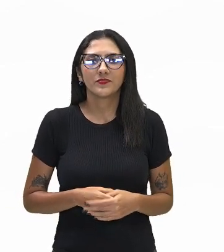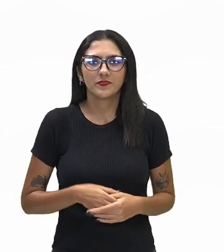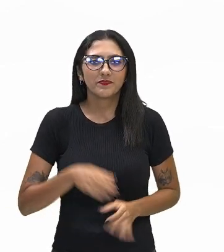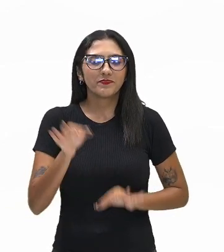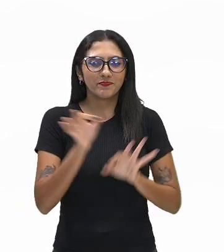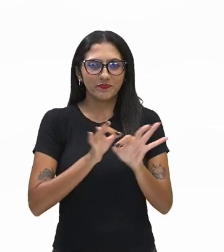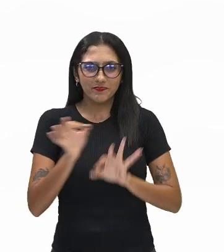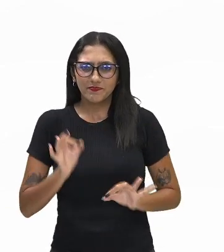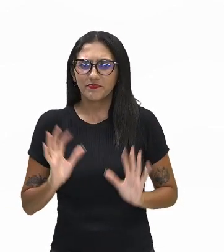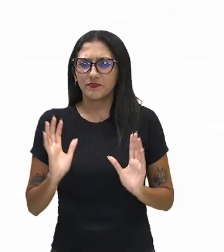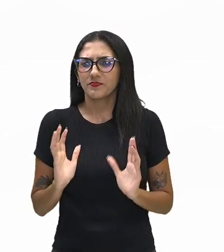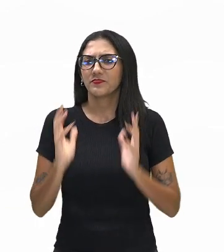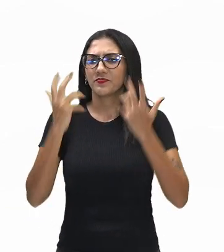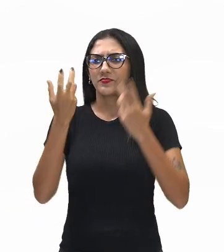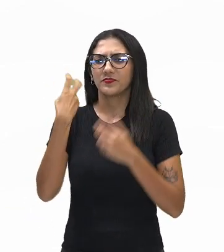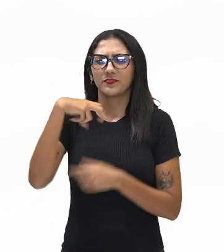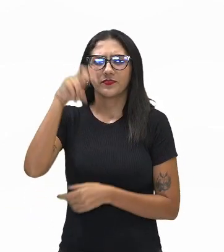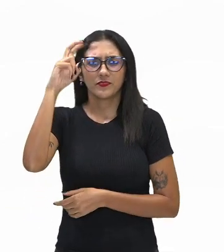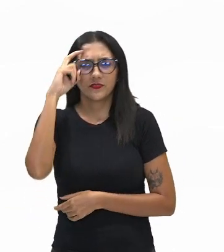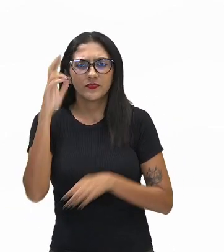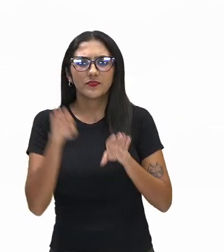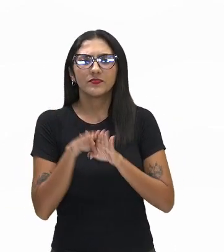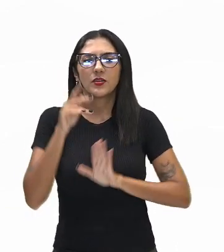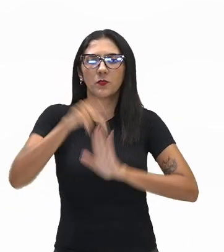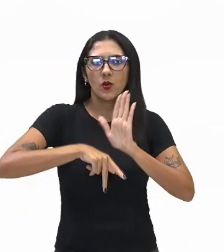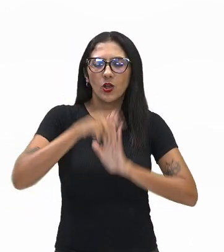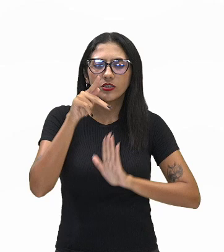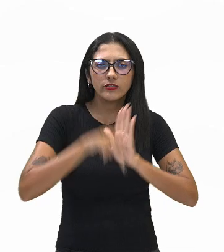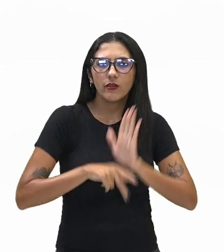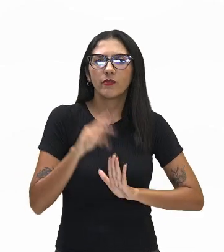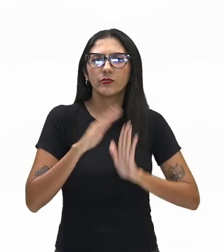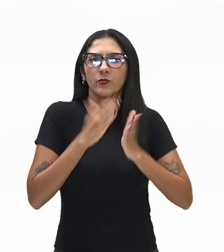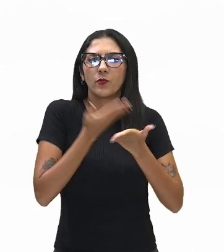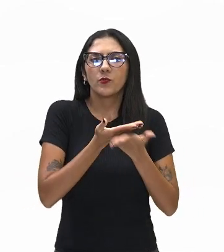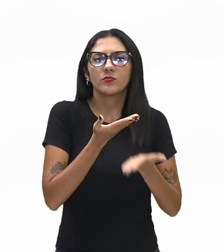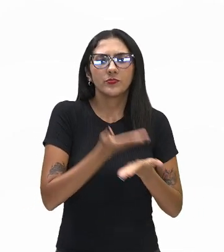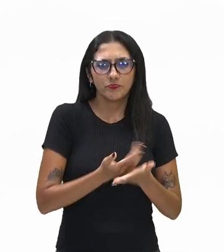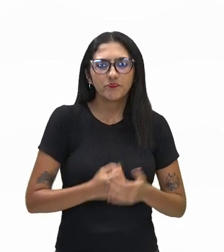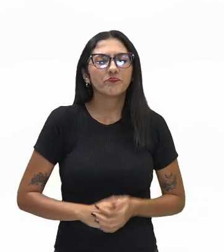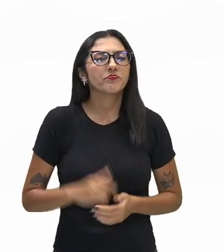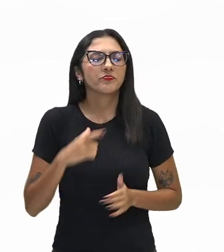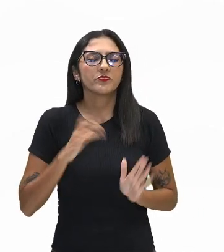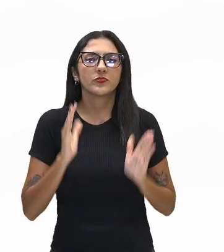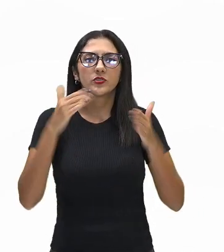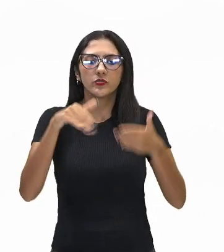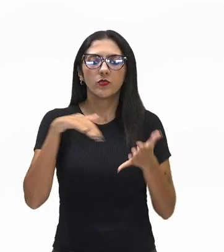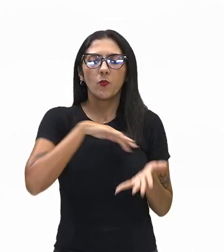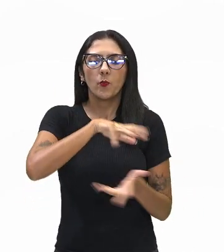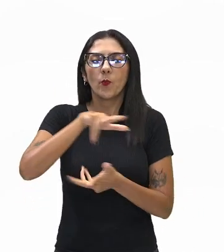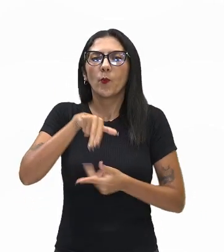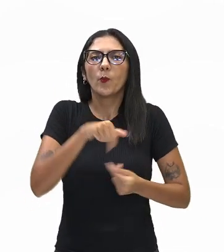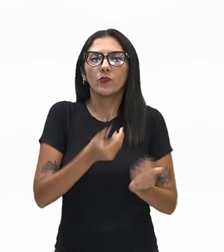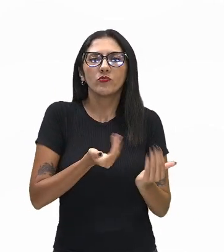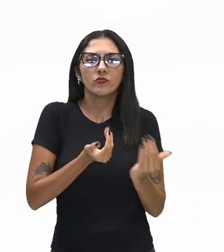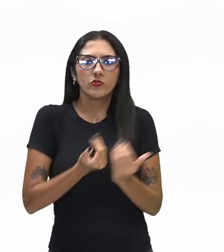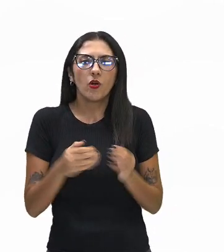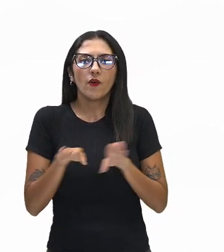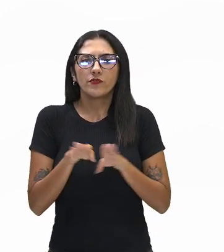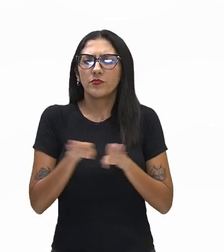organização de eventos culturais e projetos escolares que evidenciam o mundo juvenil e